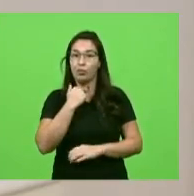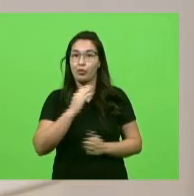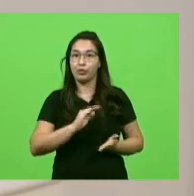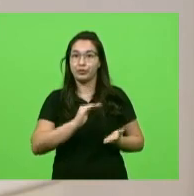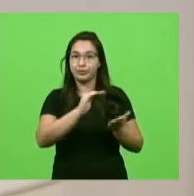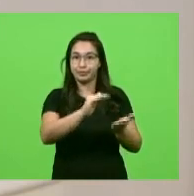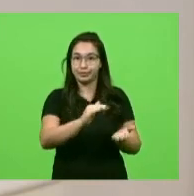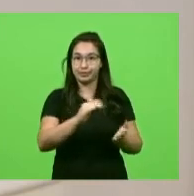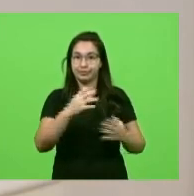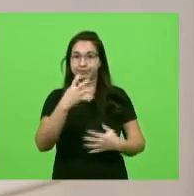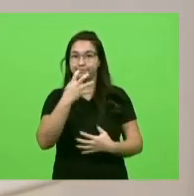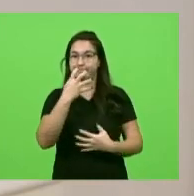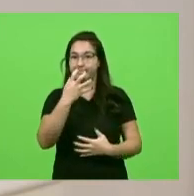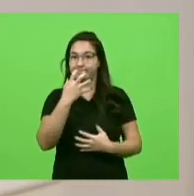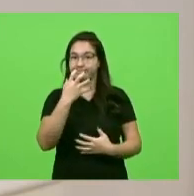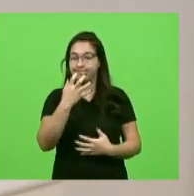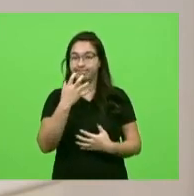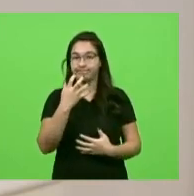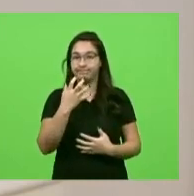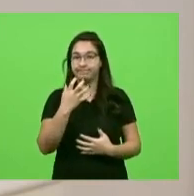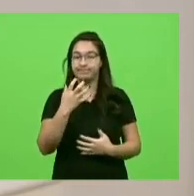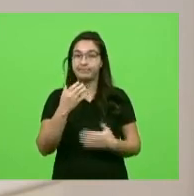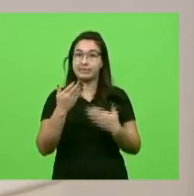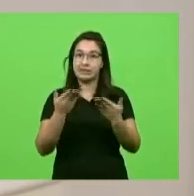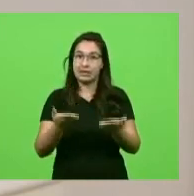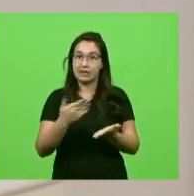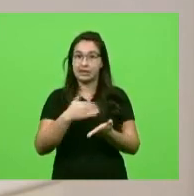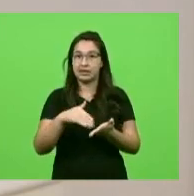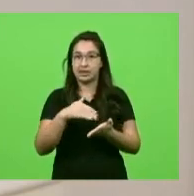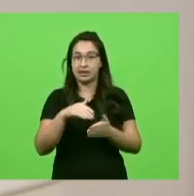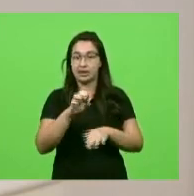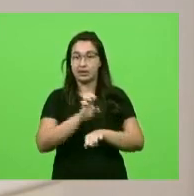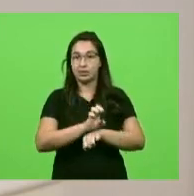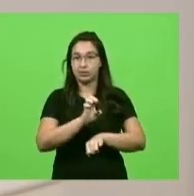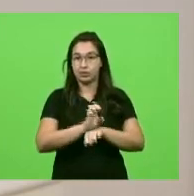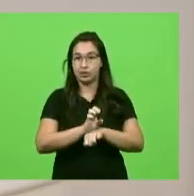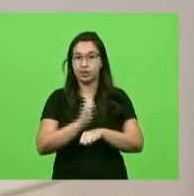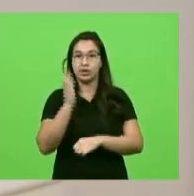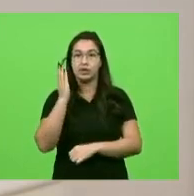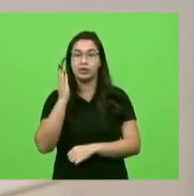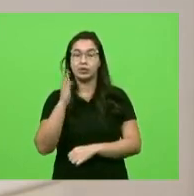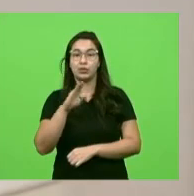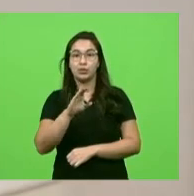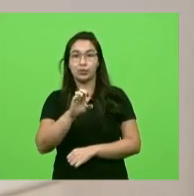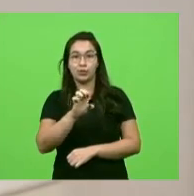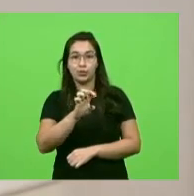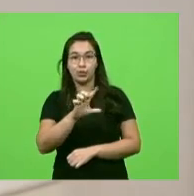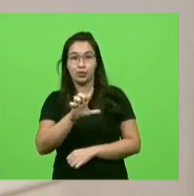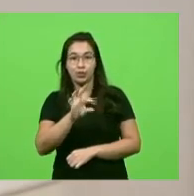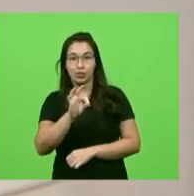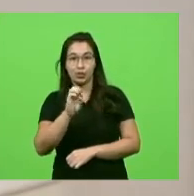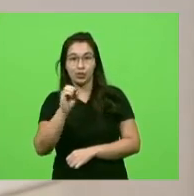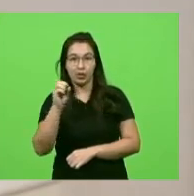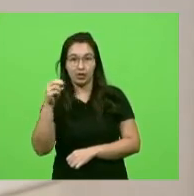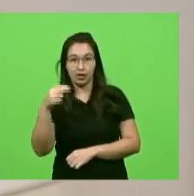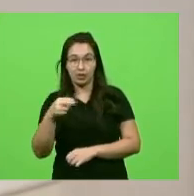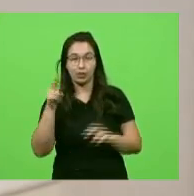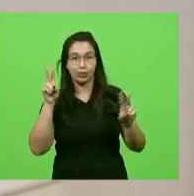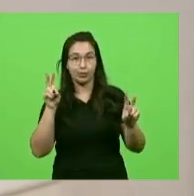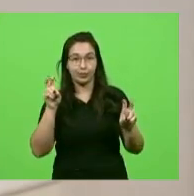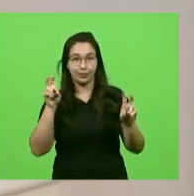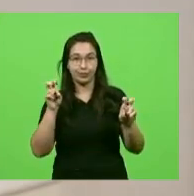respiradores contratados e que o próprio secretário do Estado da Saúde, senhor Elton de Souza Zeferino, abre aspas,